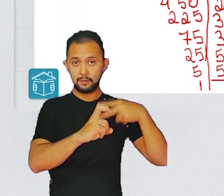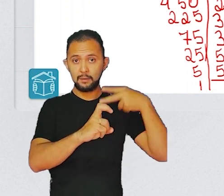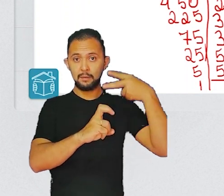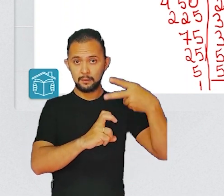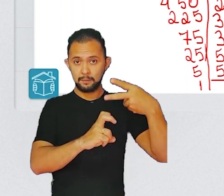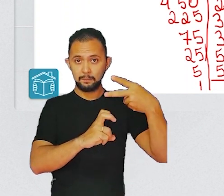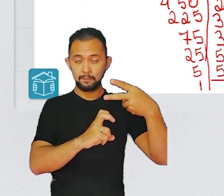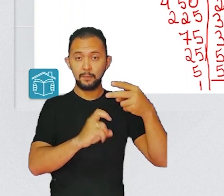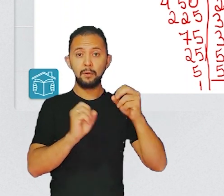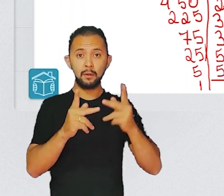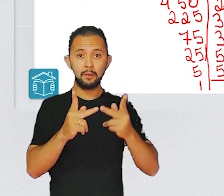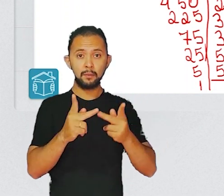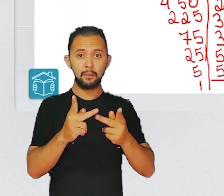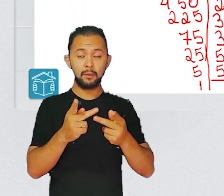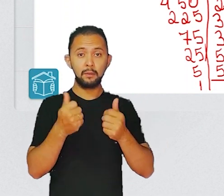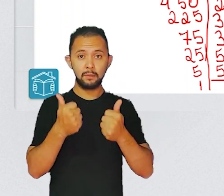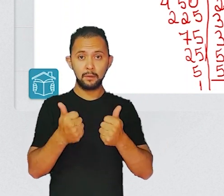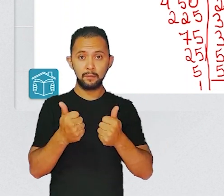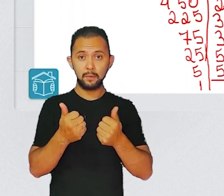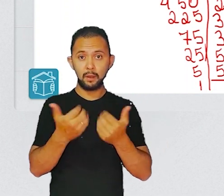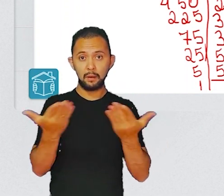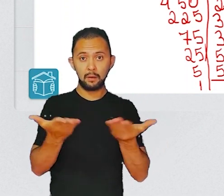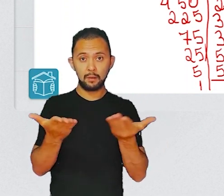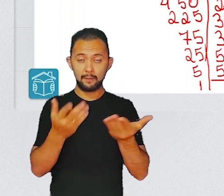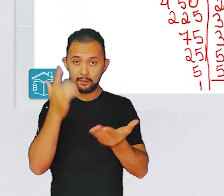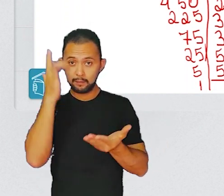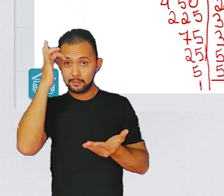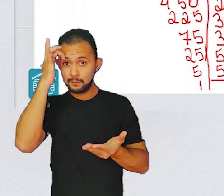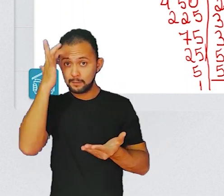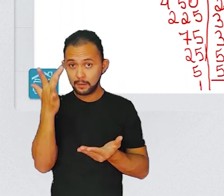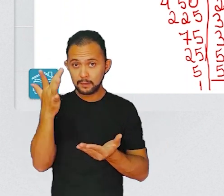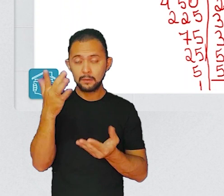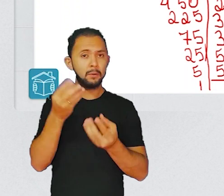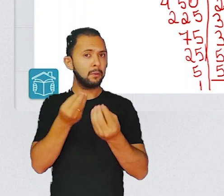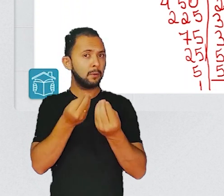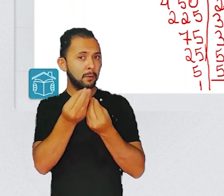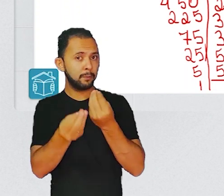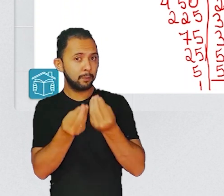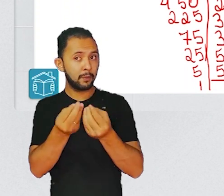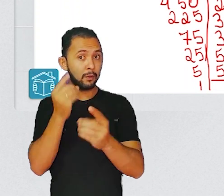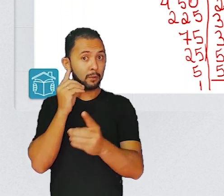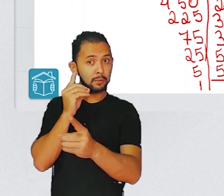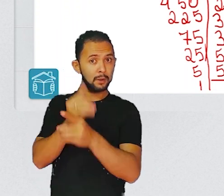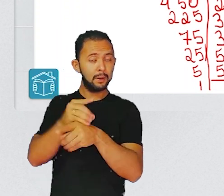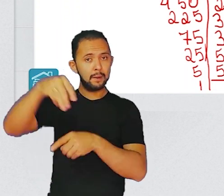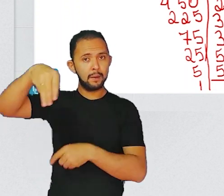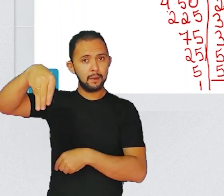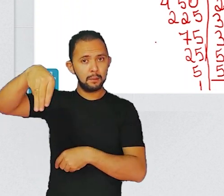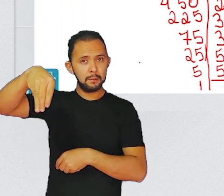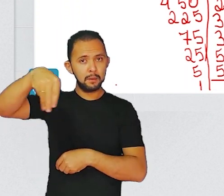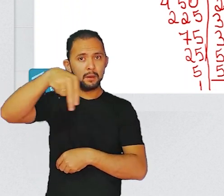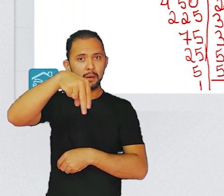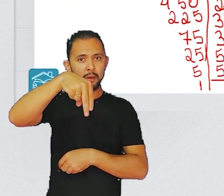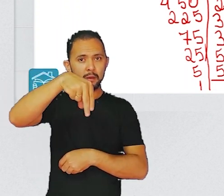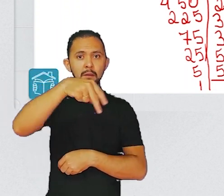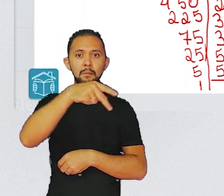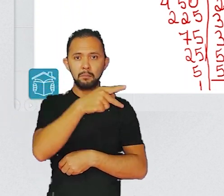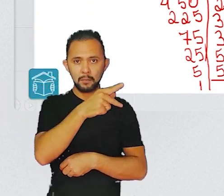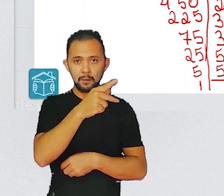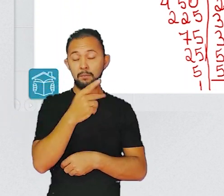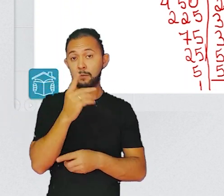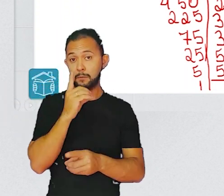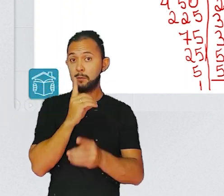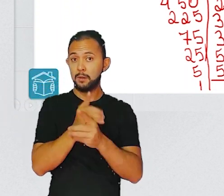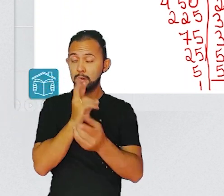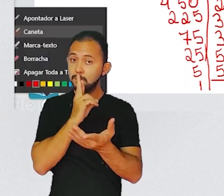2. Agora, aqui fica fácil a gente saber quem é o m, quem é o n e quem é o p. Como é que nós vamos fazer? Ó? Deixa eu